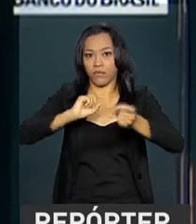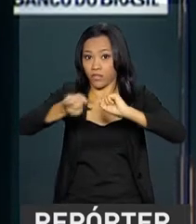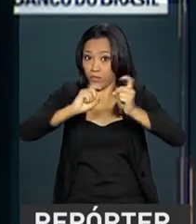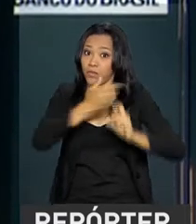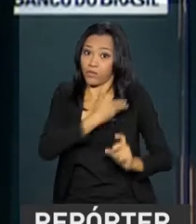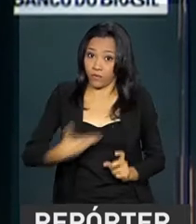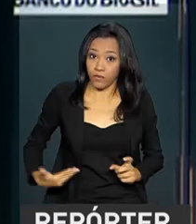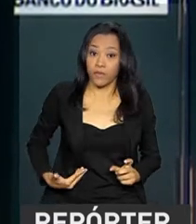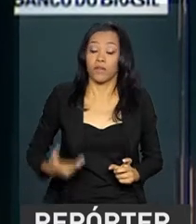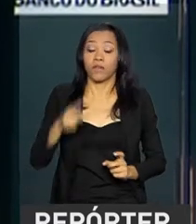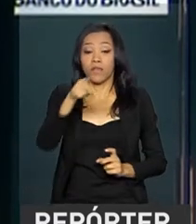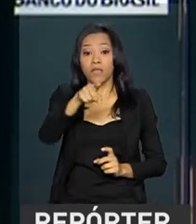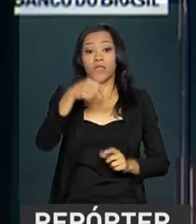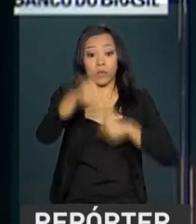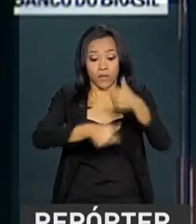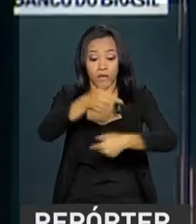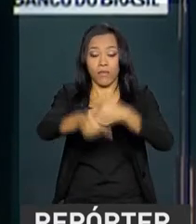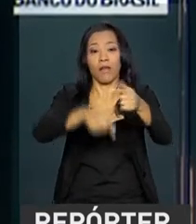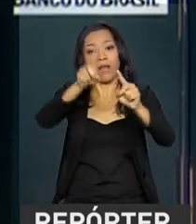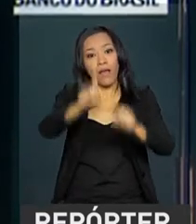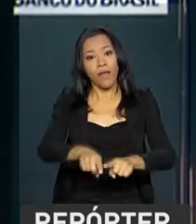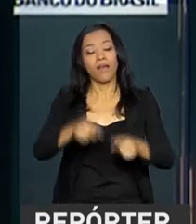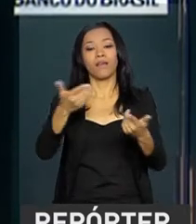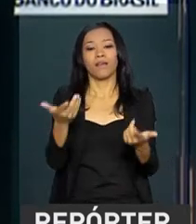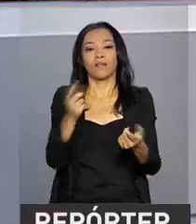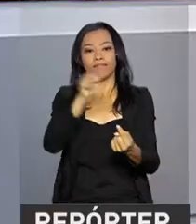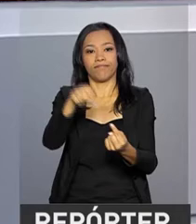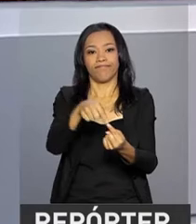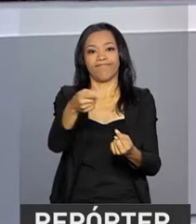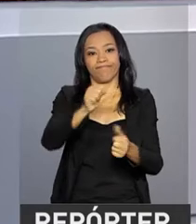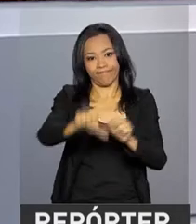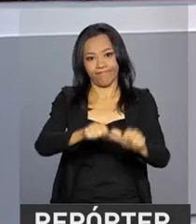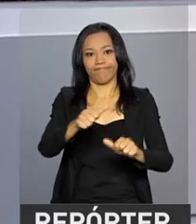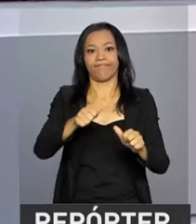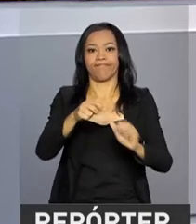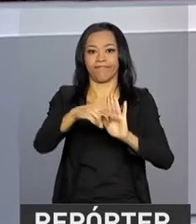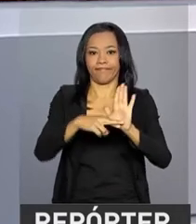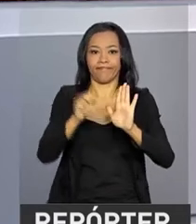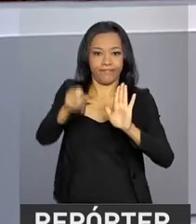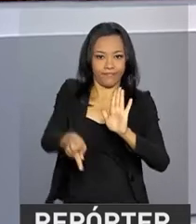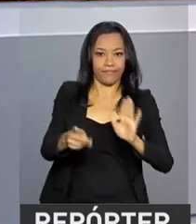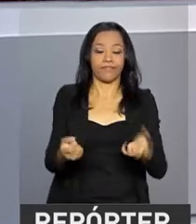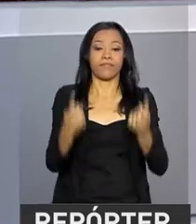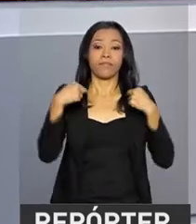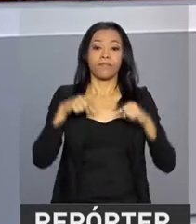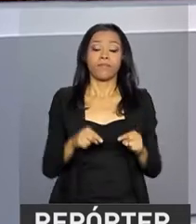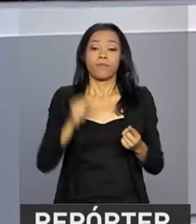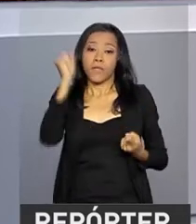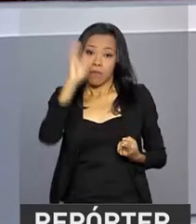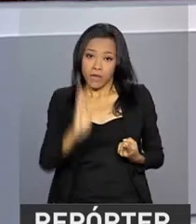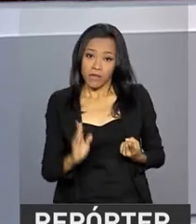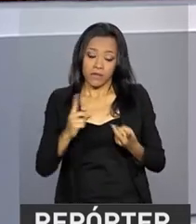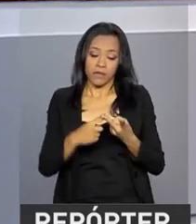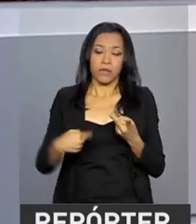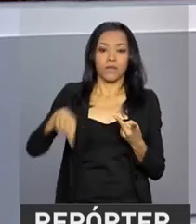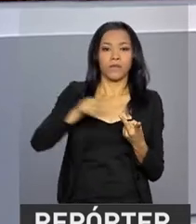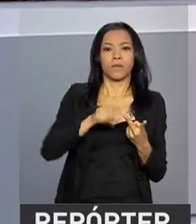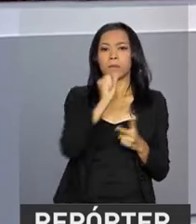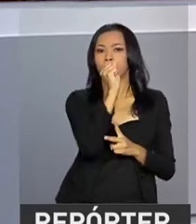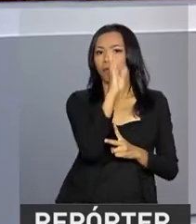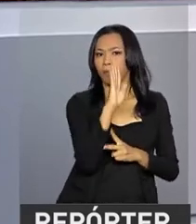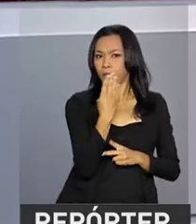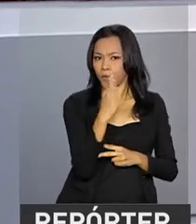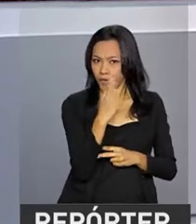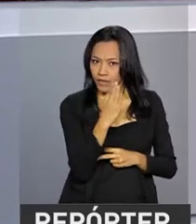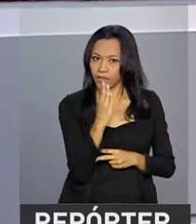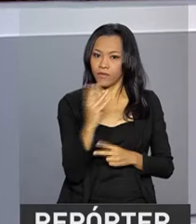a força motriz da reforma da Previdência. E Brasil e Bolívia estreitaram ainda mais as relações